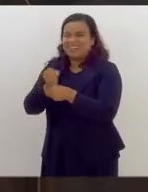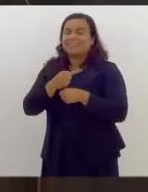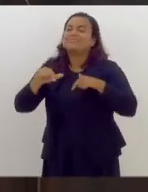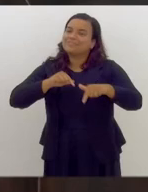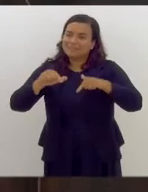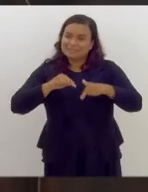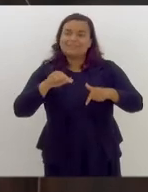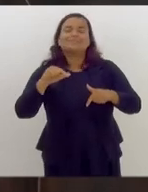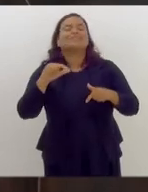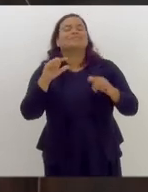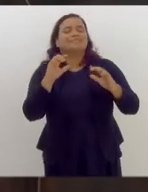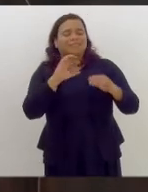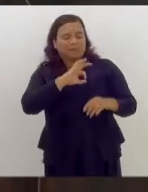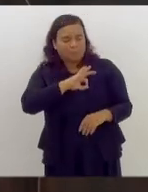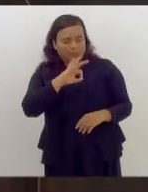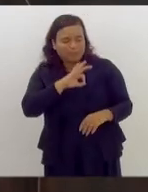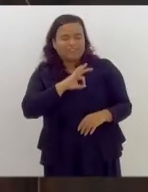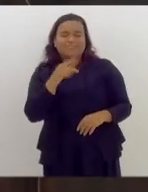trabalhei na Polícia Militar,